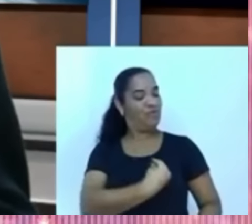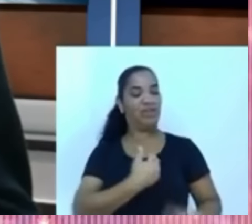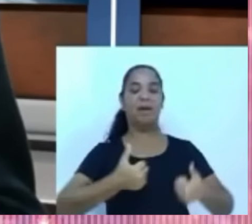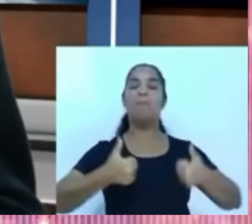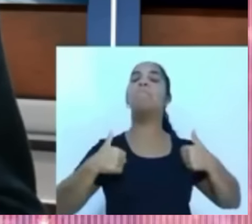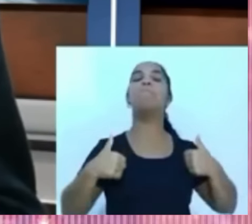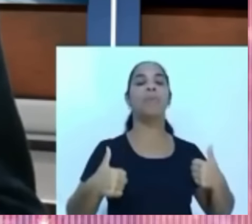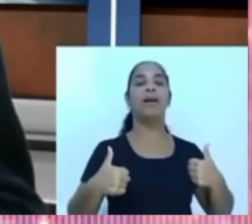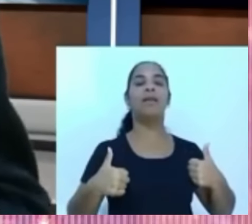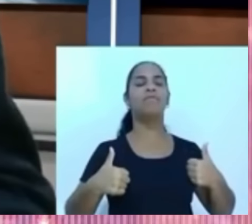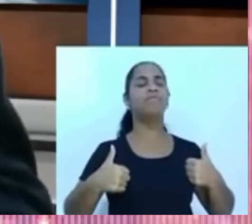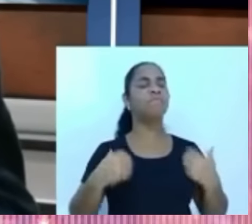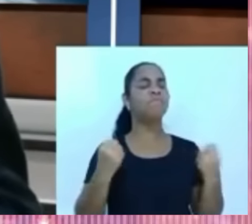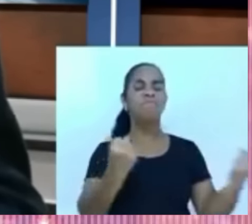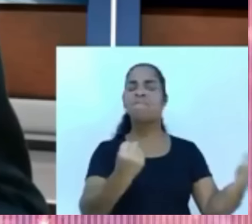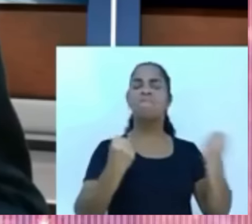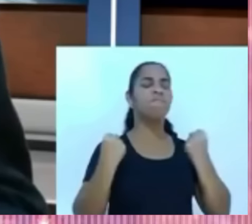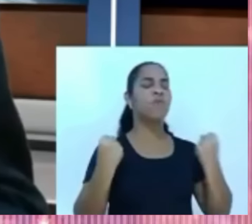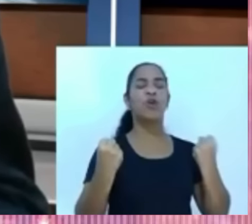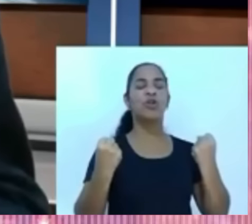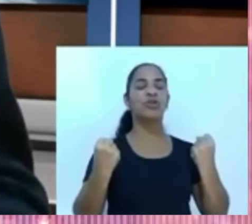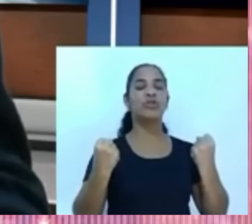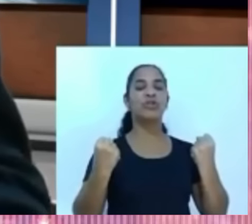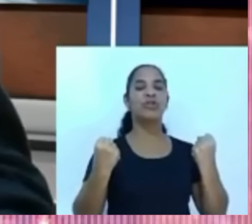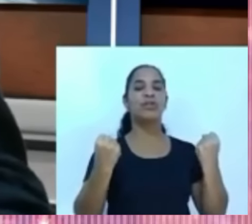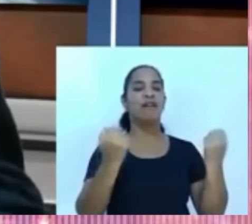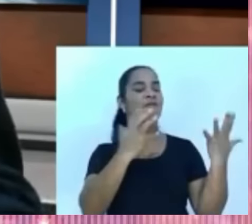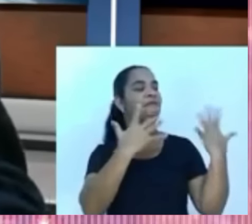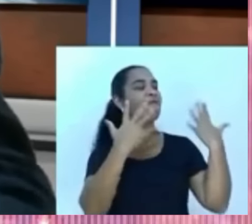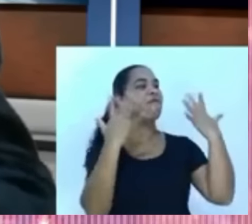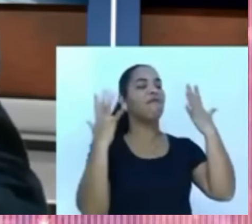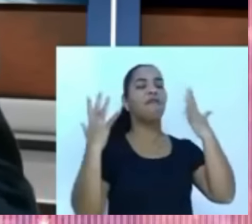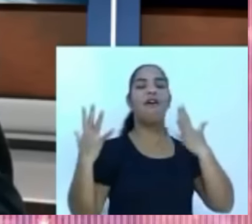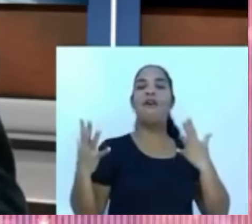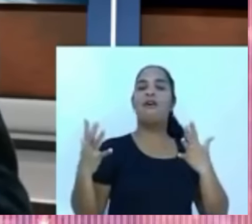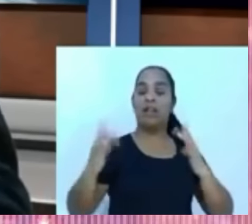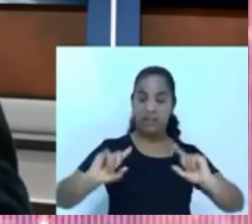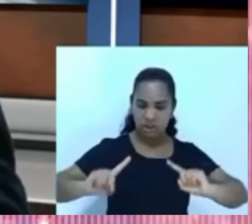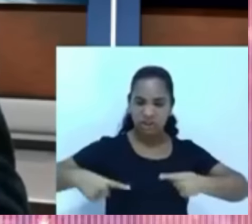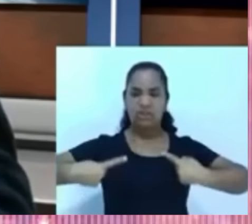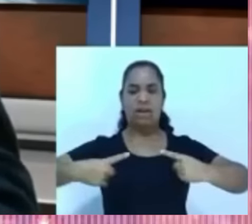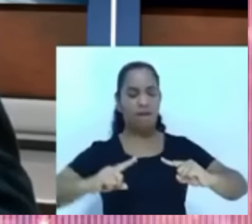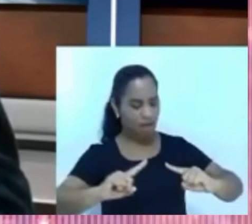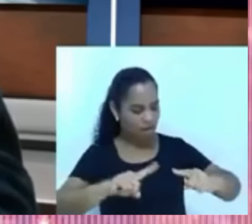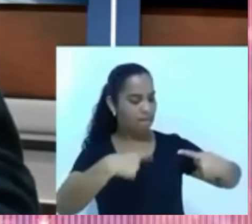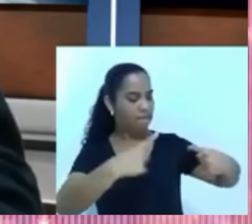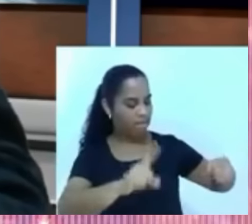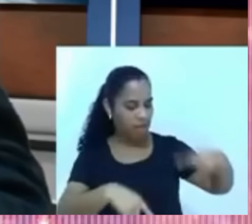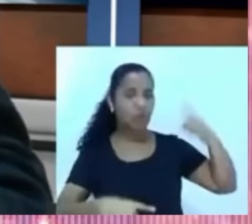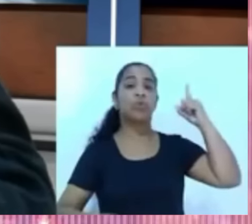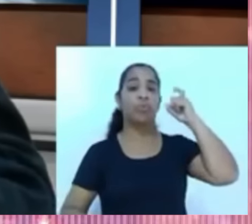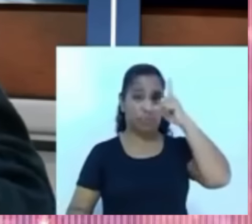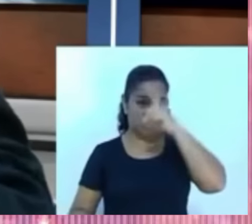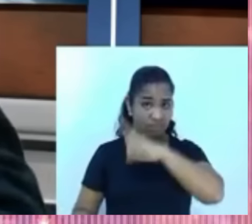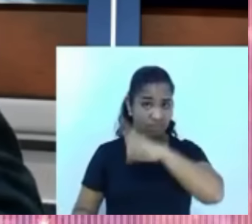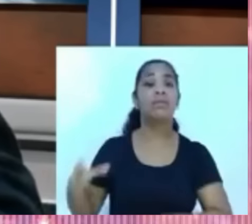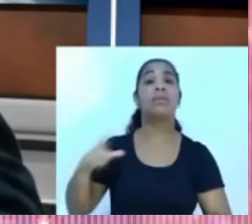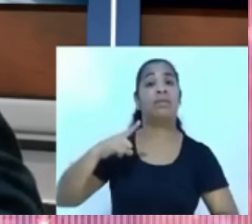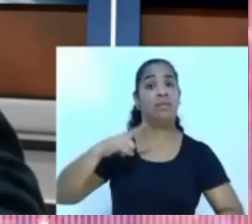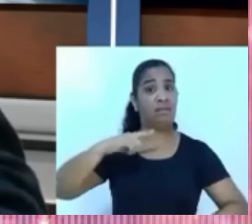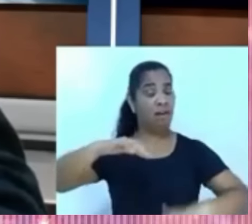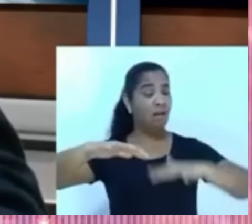intensamente gloriosamente há desafio a dificuldade há o momento